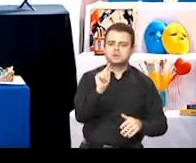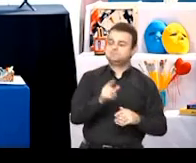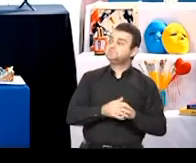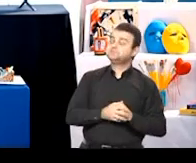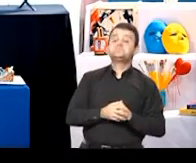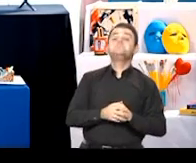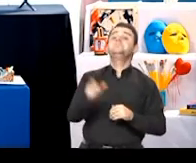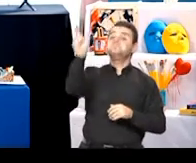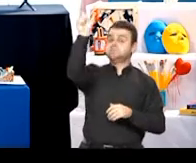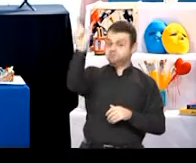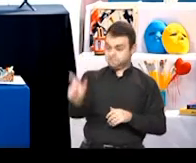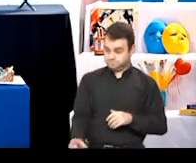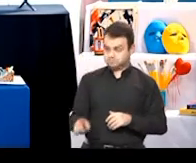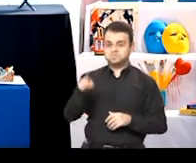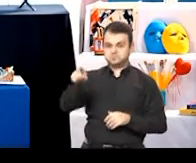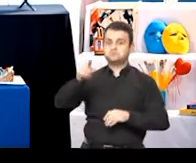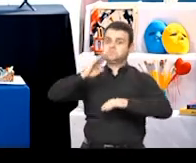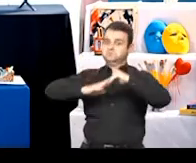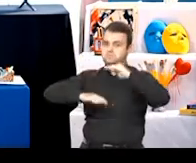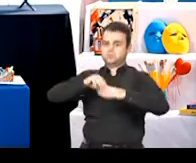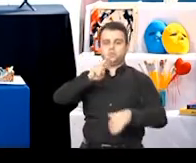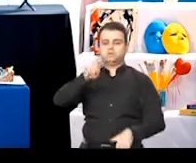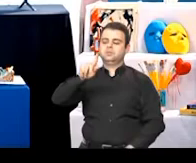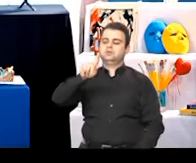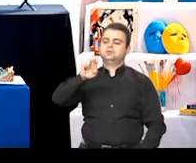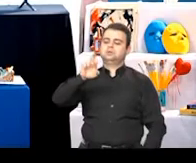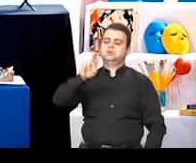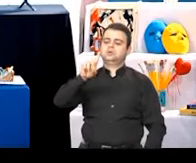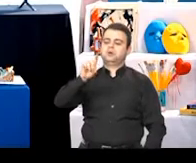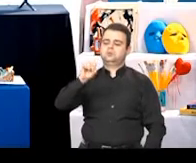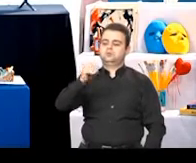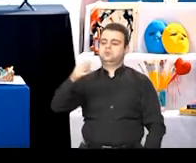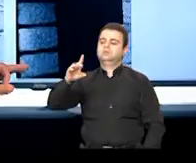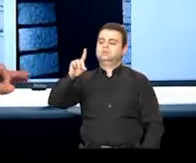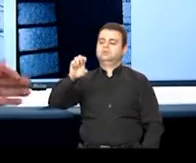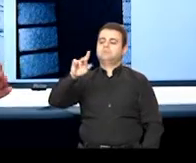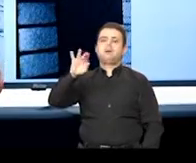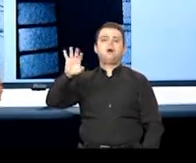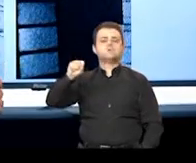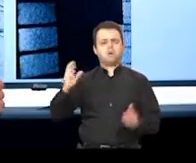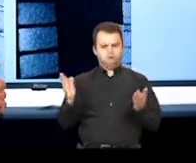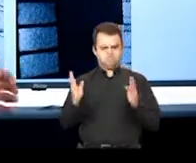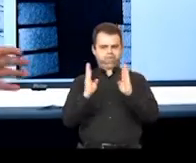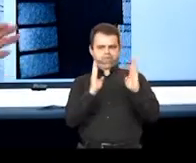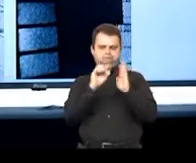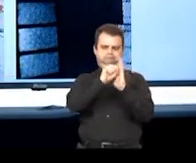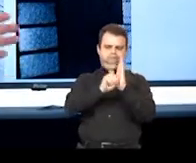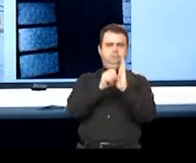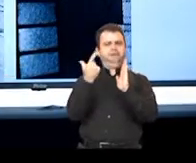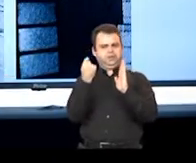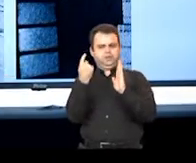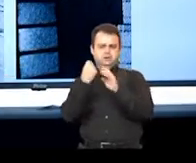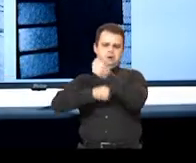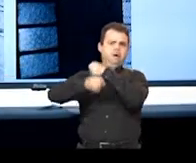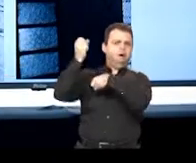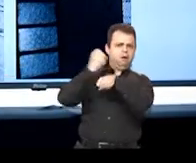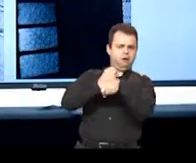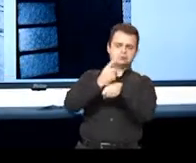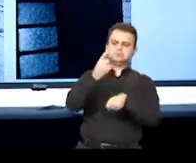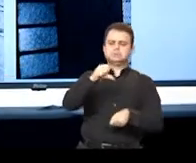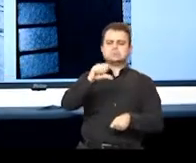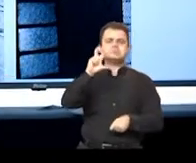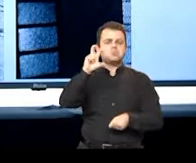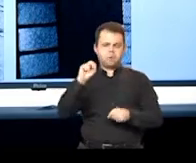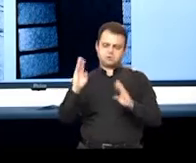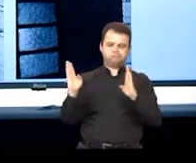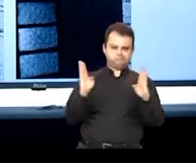Eu me inspirei num fotógrafo e artista chamado Geraldo de Barros. do século XX. Em meados dos anos de